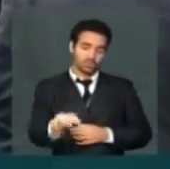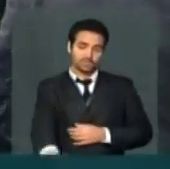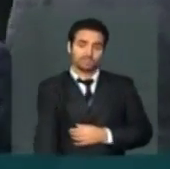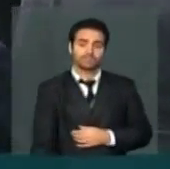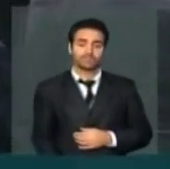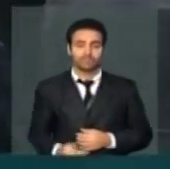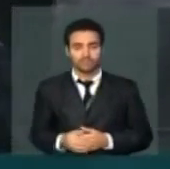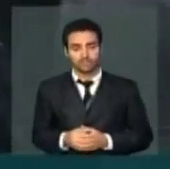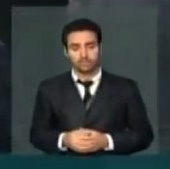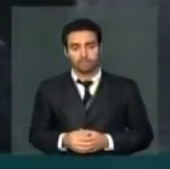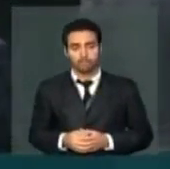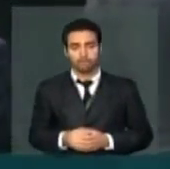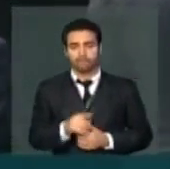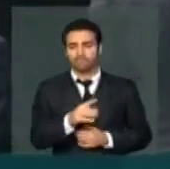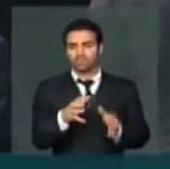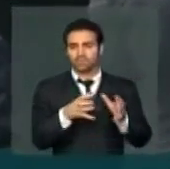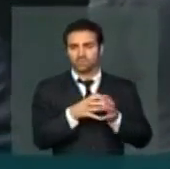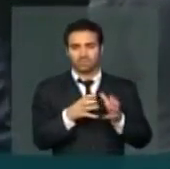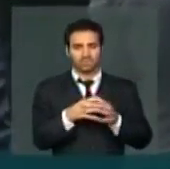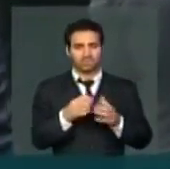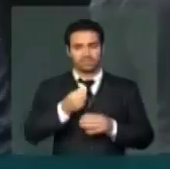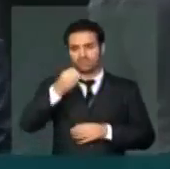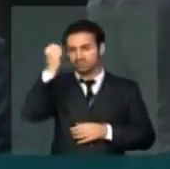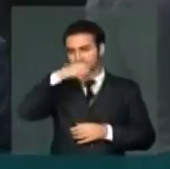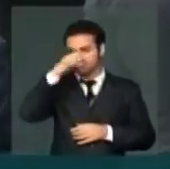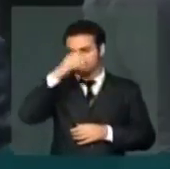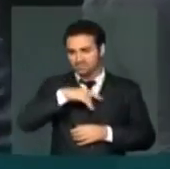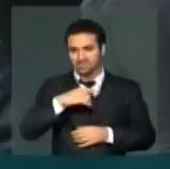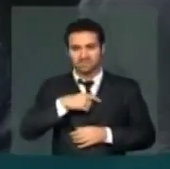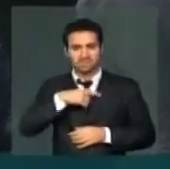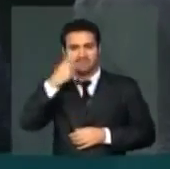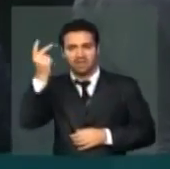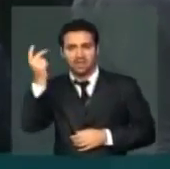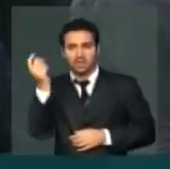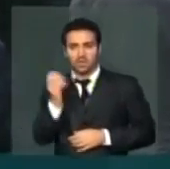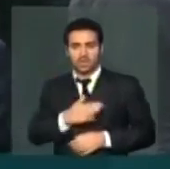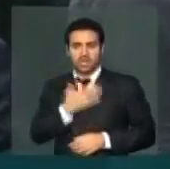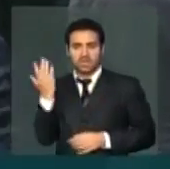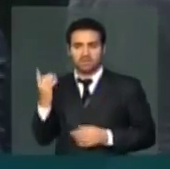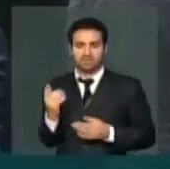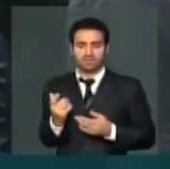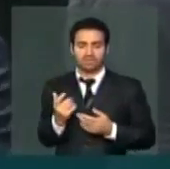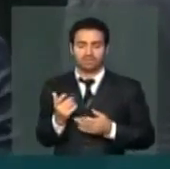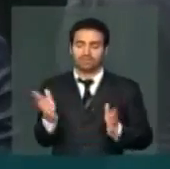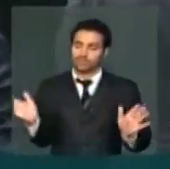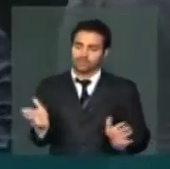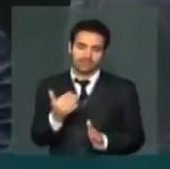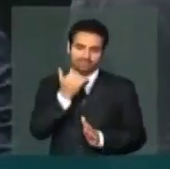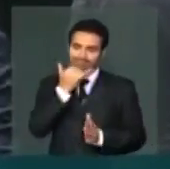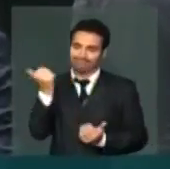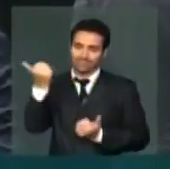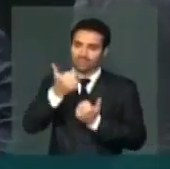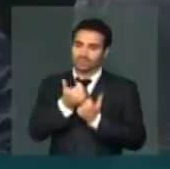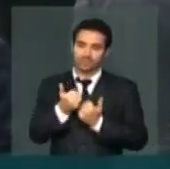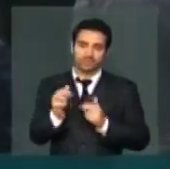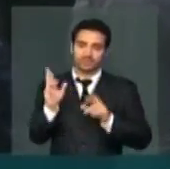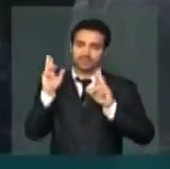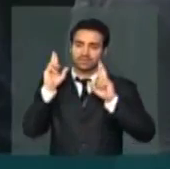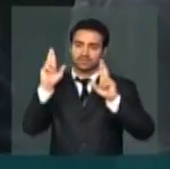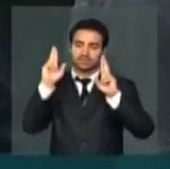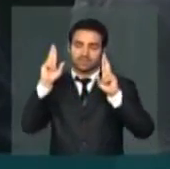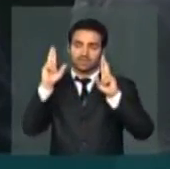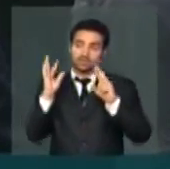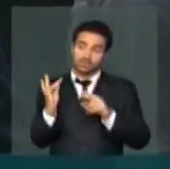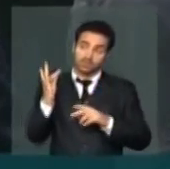o golpismo, a tragédia, o alarmismo está dando lugar à esperança, e à esperança